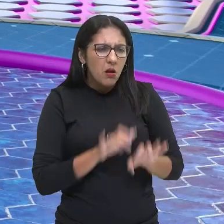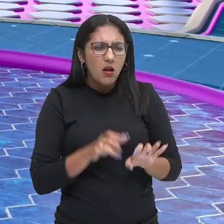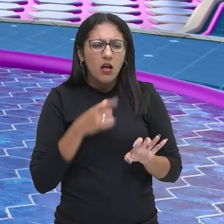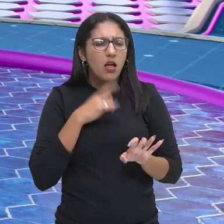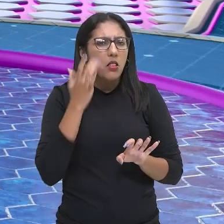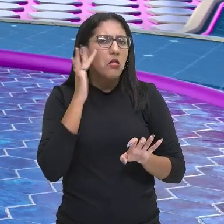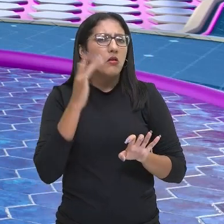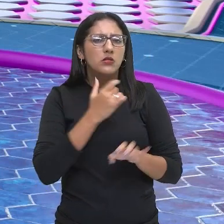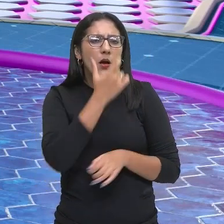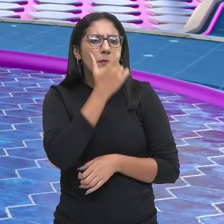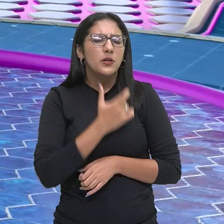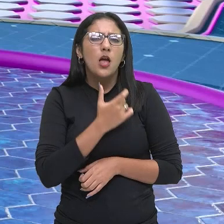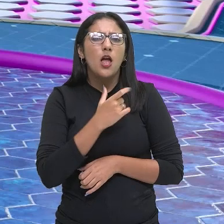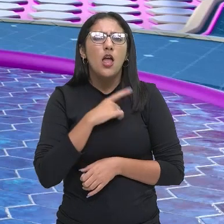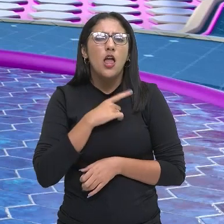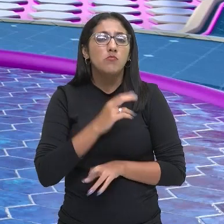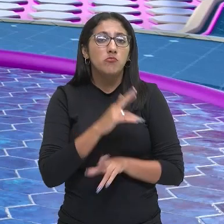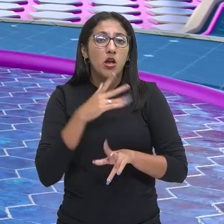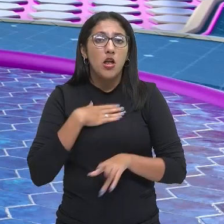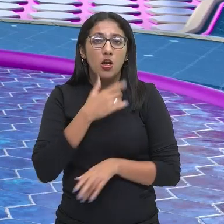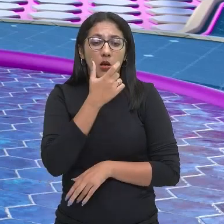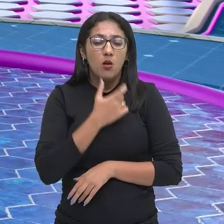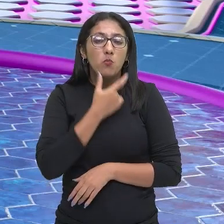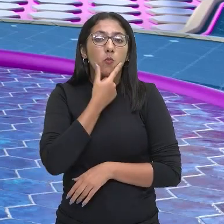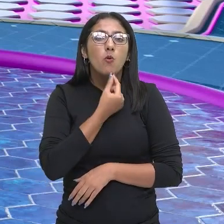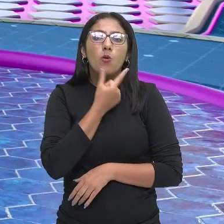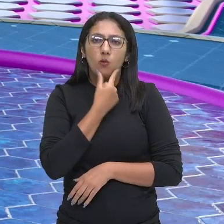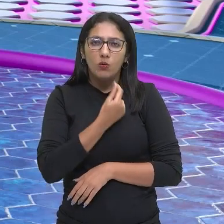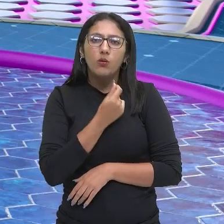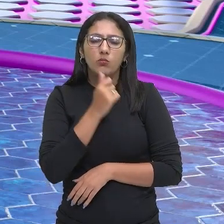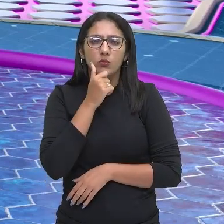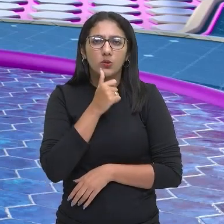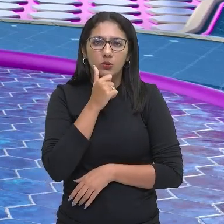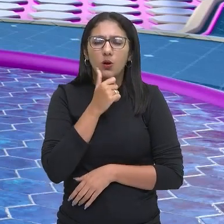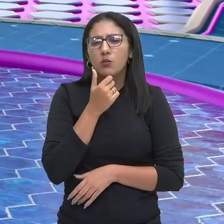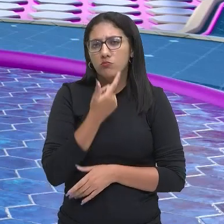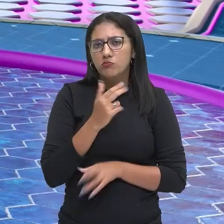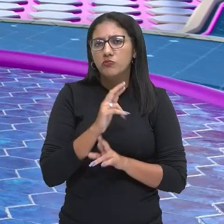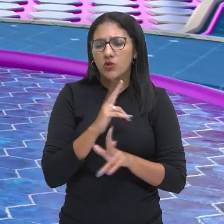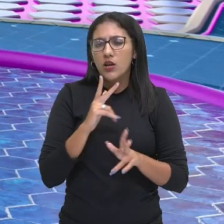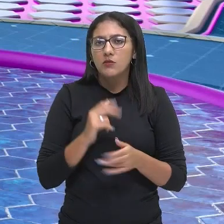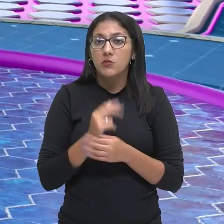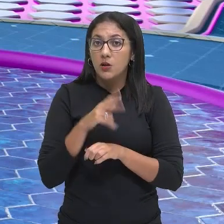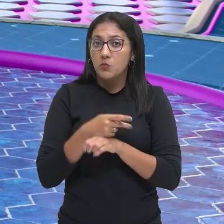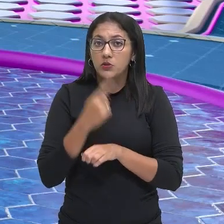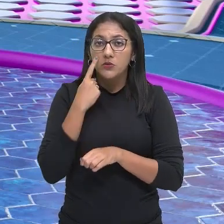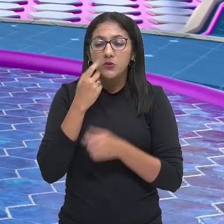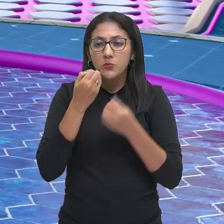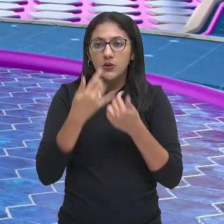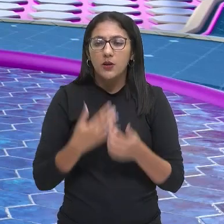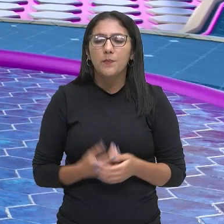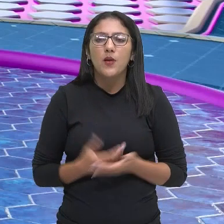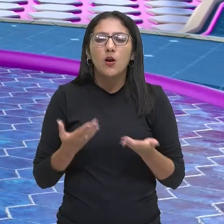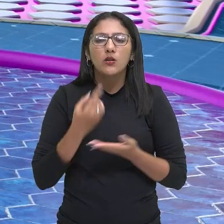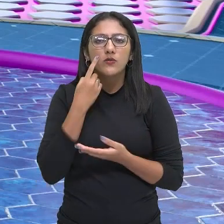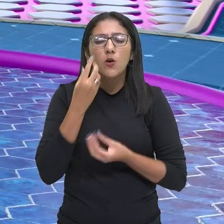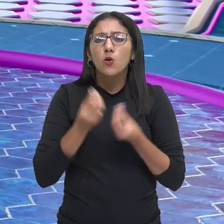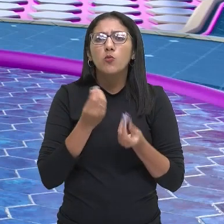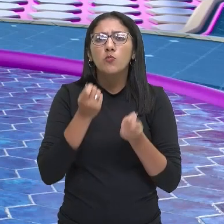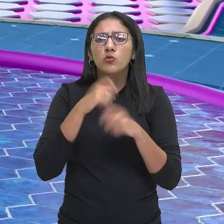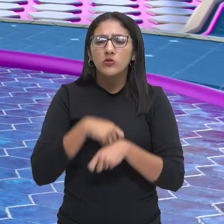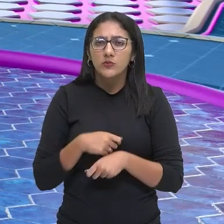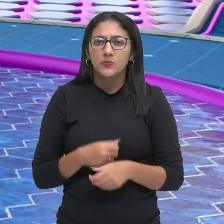sou do sexo masculino, por exemplo. Já a gente vai falar sobre isso. Então, vamos ver o que podemos fazer para se